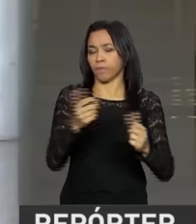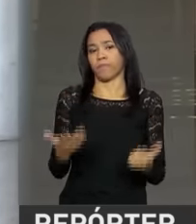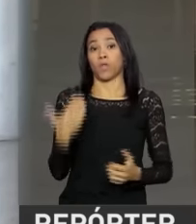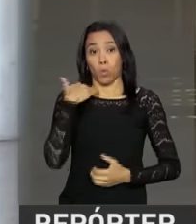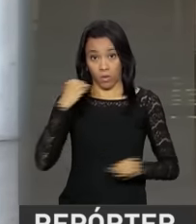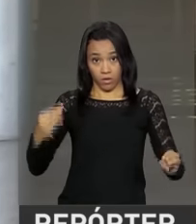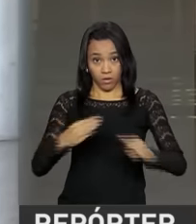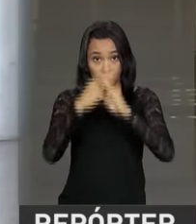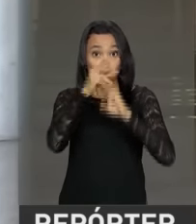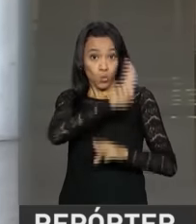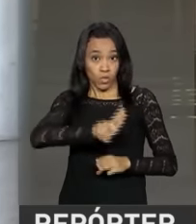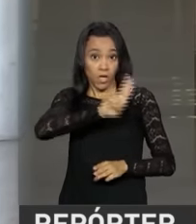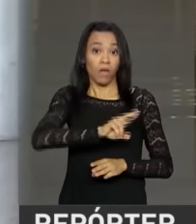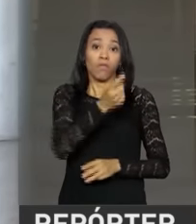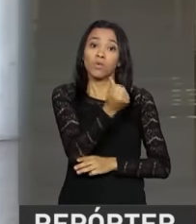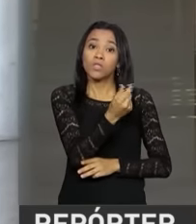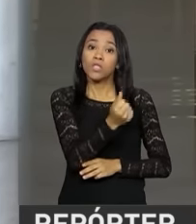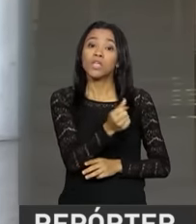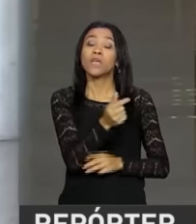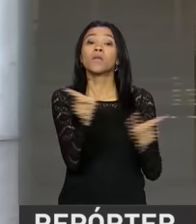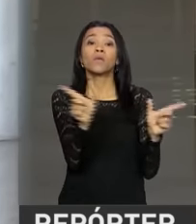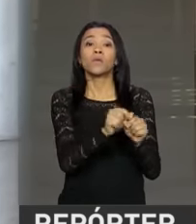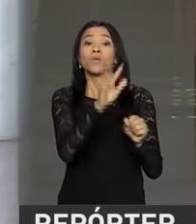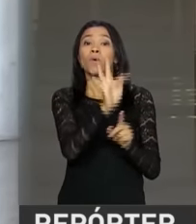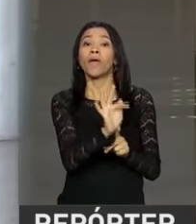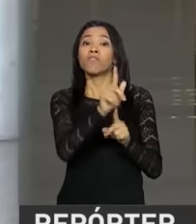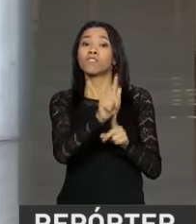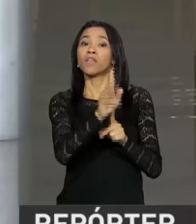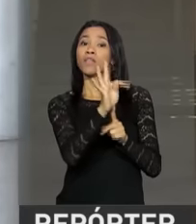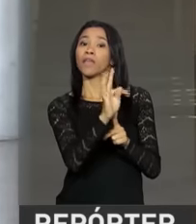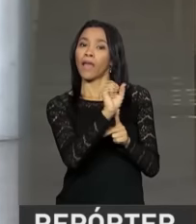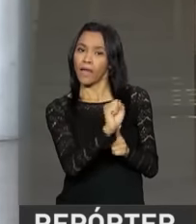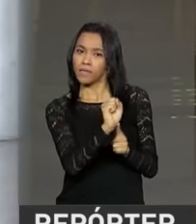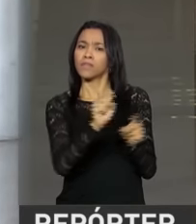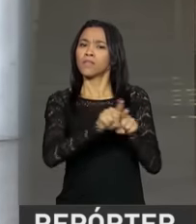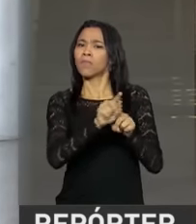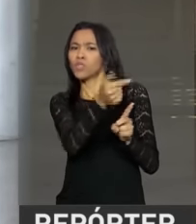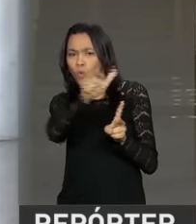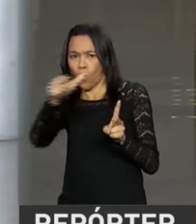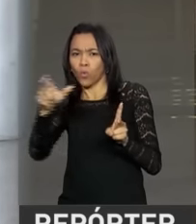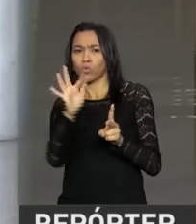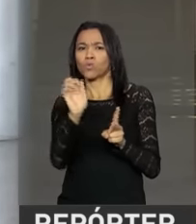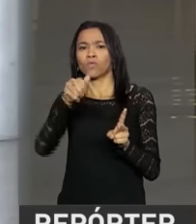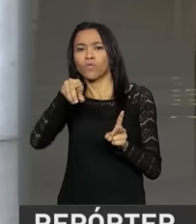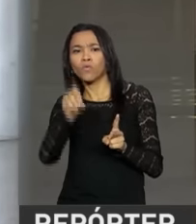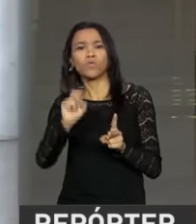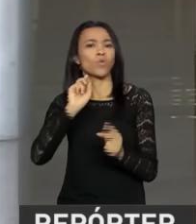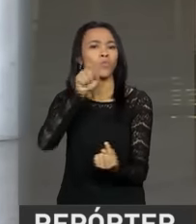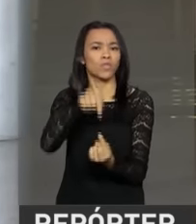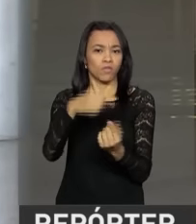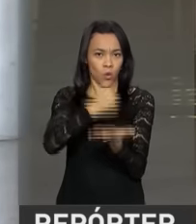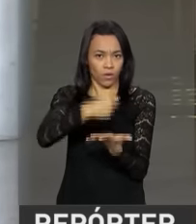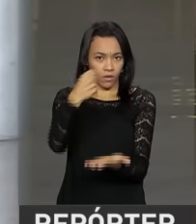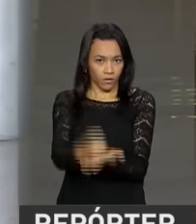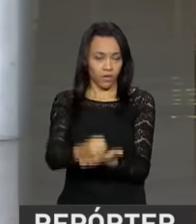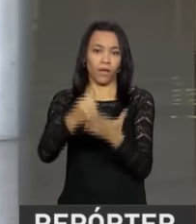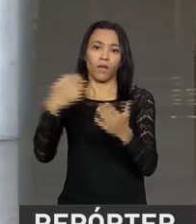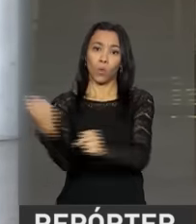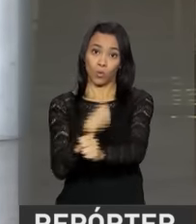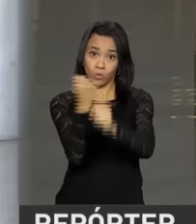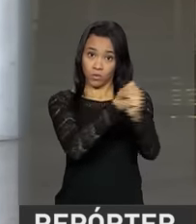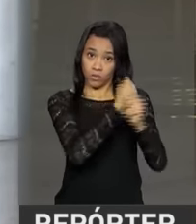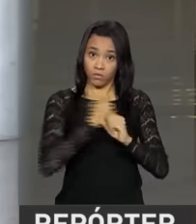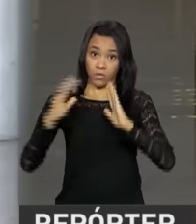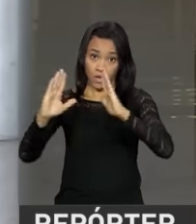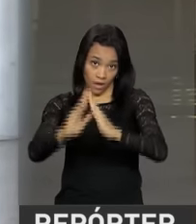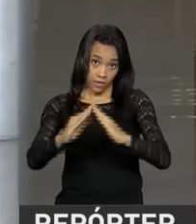Federal utilizava os recursos disponíveis do FGTS e de outros fundos para contratações de construção de moradias do Minha Casa Minha Vida.